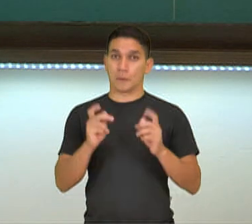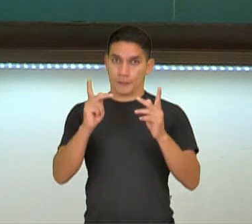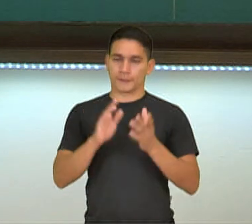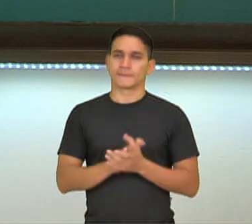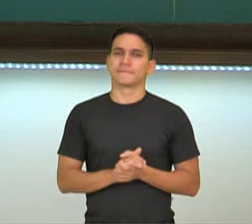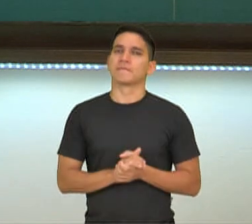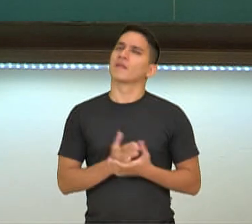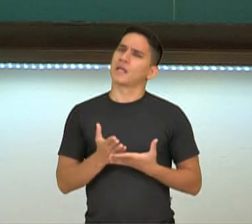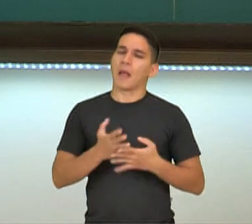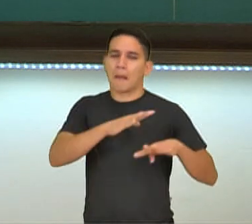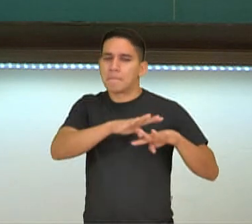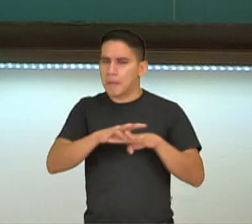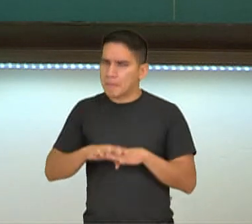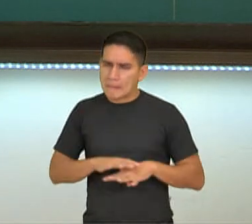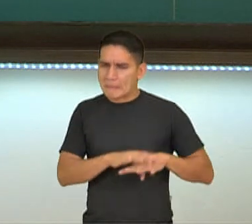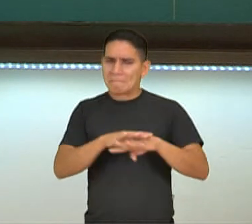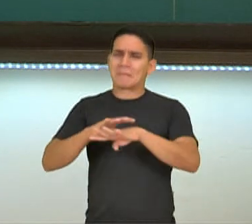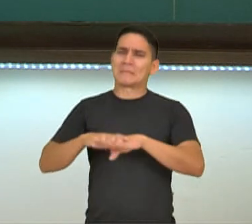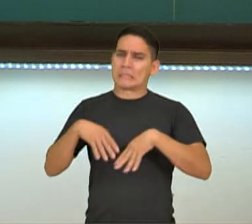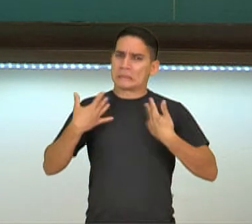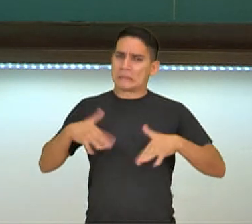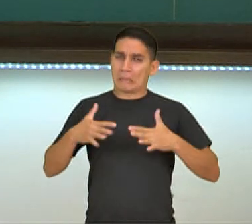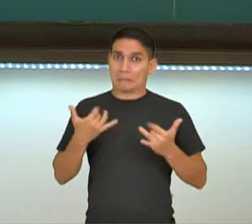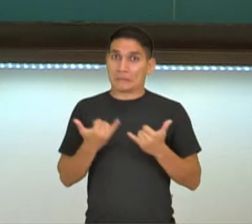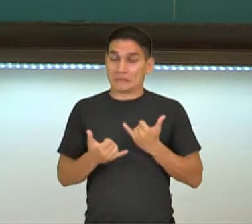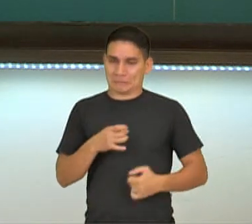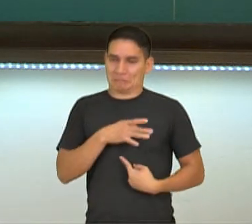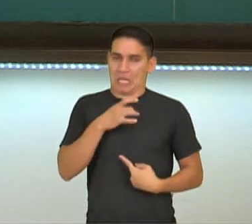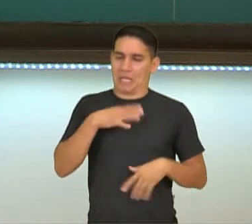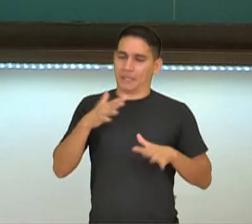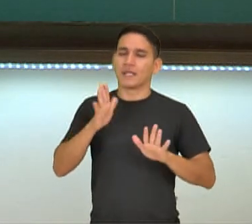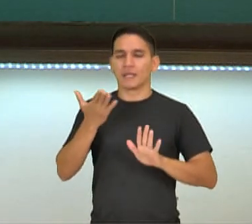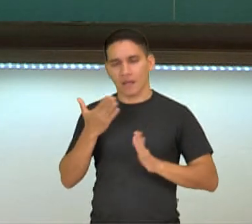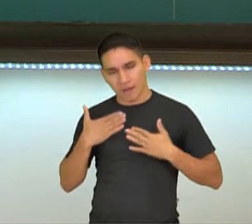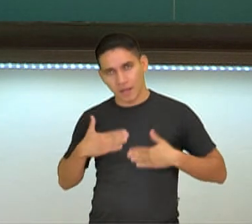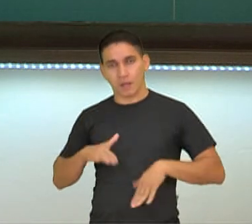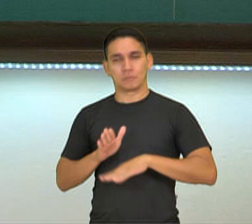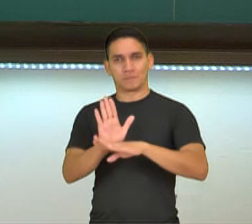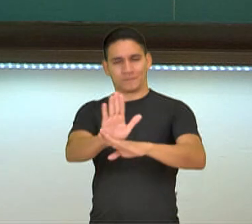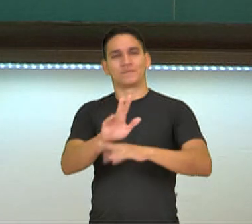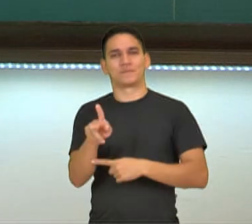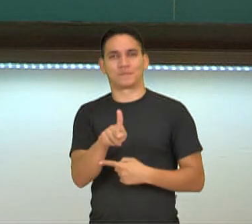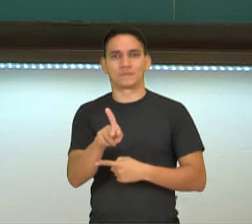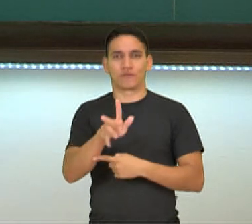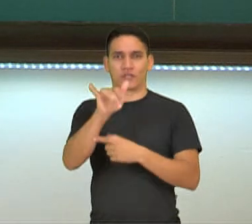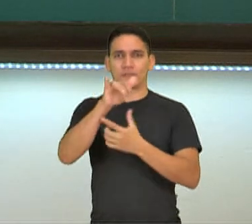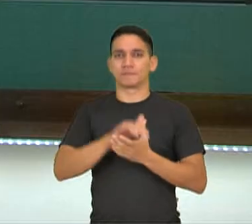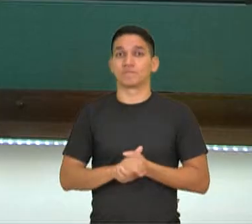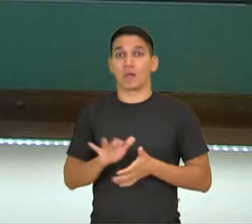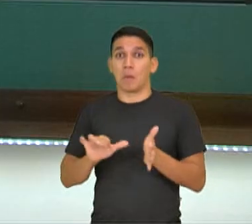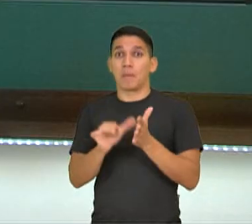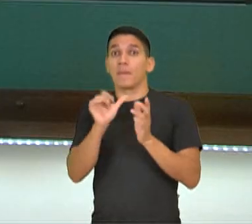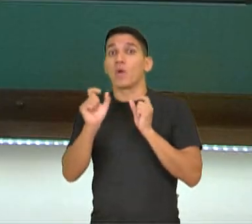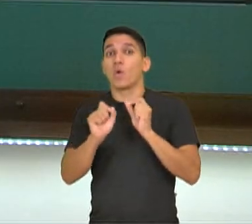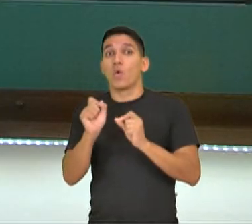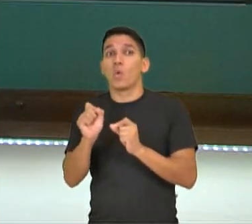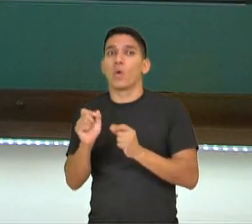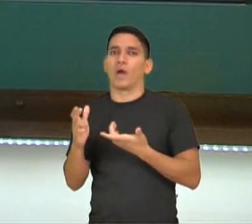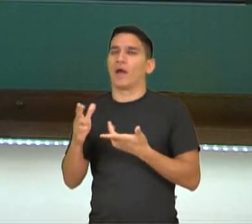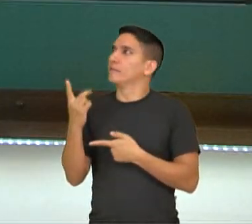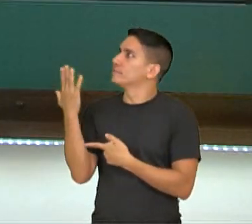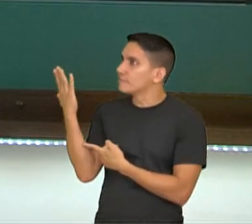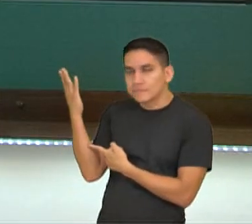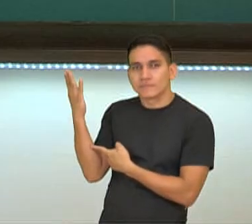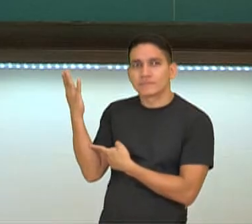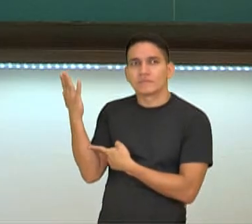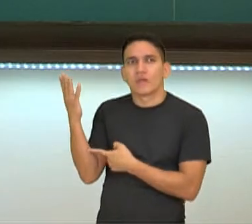Ok. Calculeira, né, gente? Dá um pouco de medo, mas vamos lá. O professor aqui vai ajudar vocês. Primeira coisa, desenho o